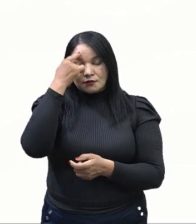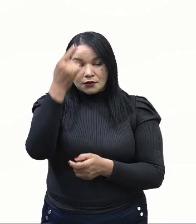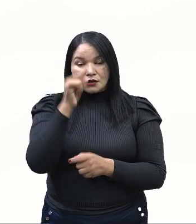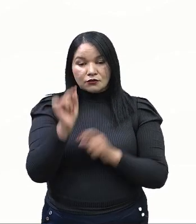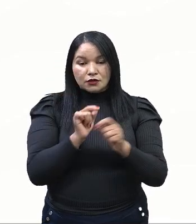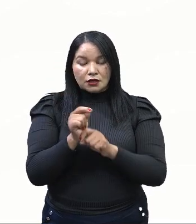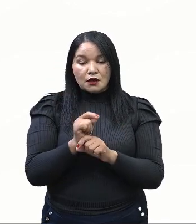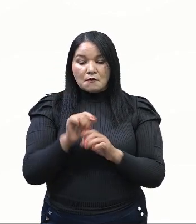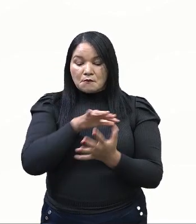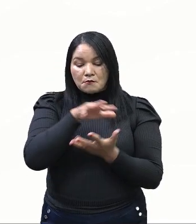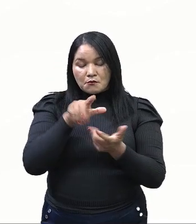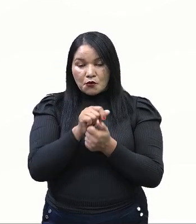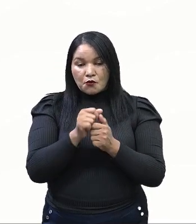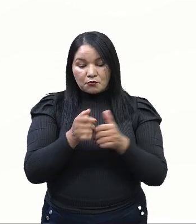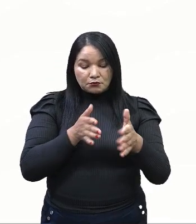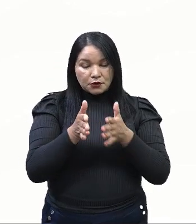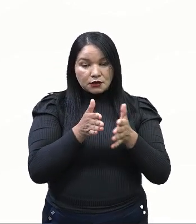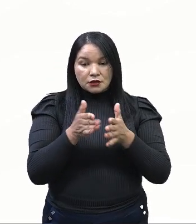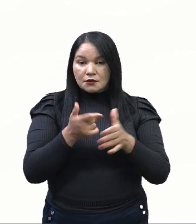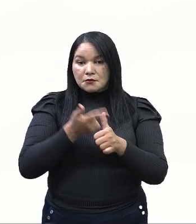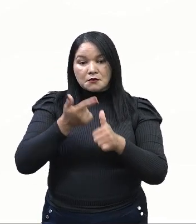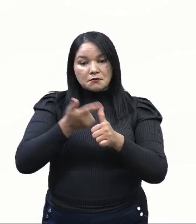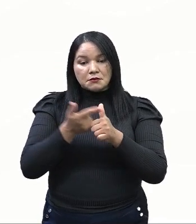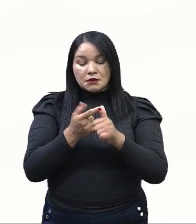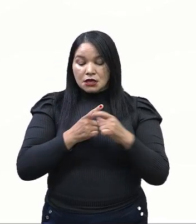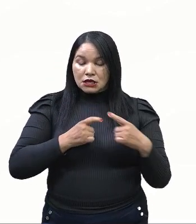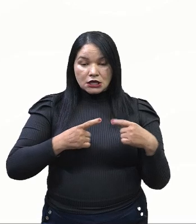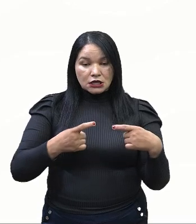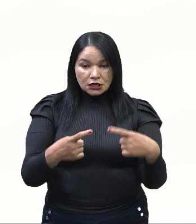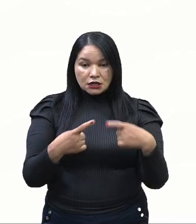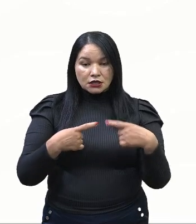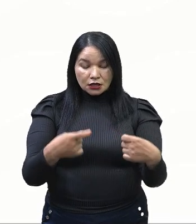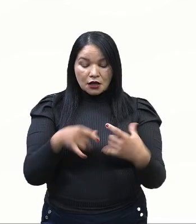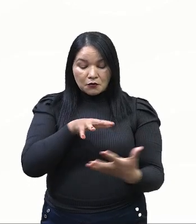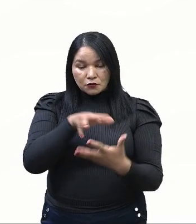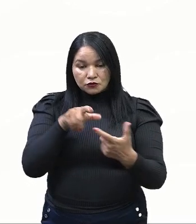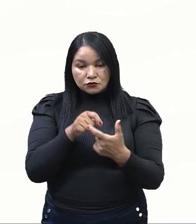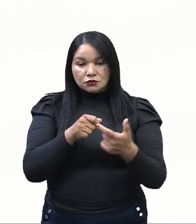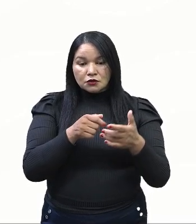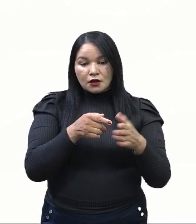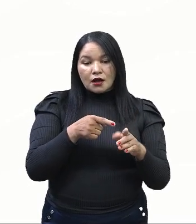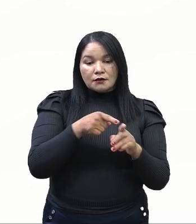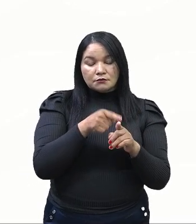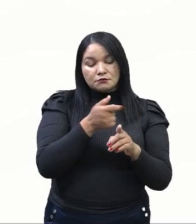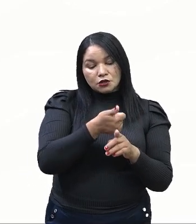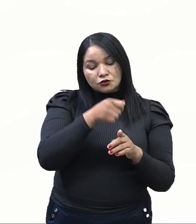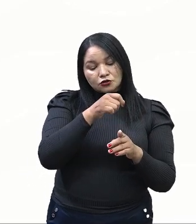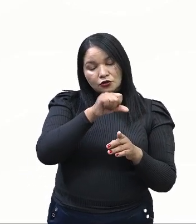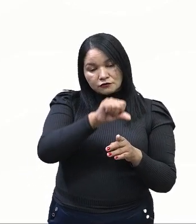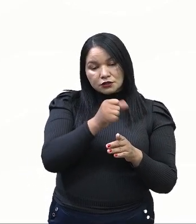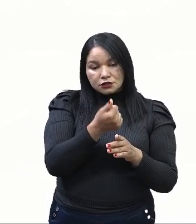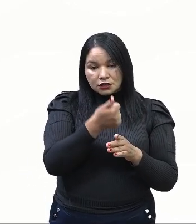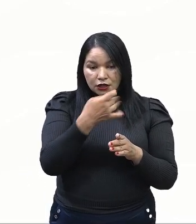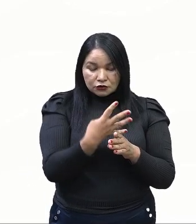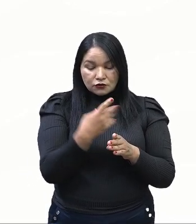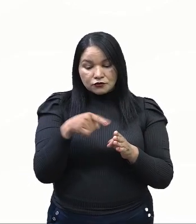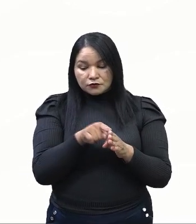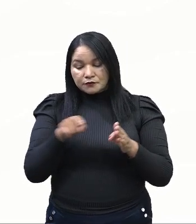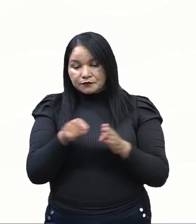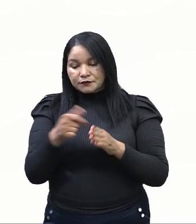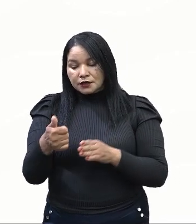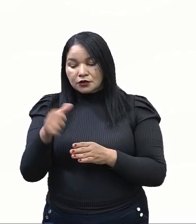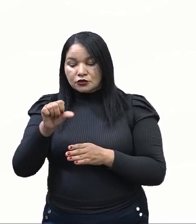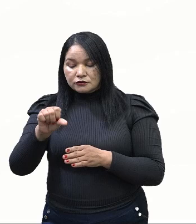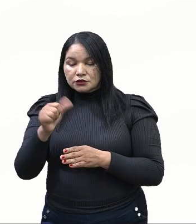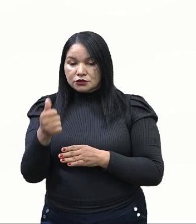nesse período, está passando pela Primeira Guerra Mundial, que aconteceu entre 1914 e 1918.